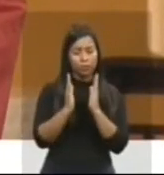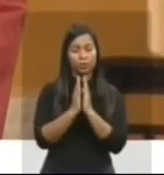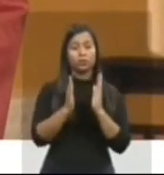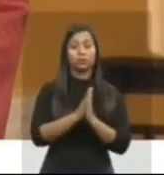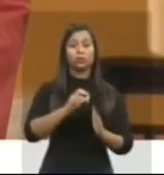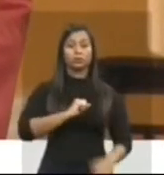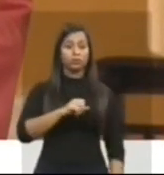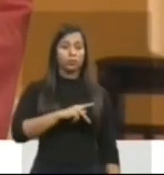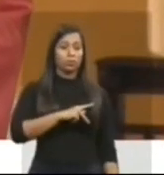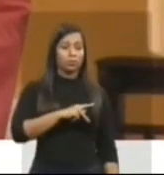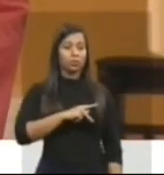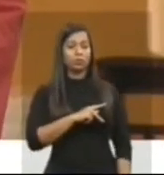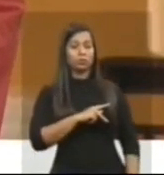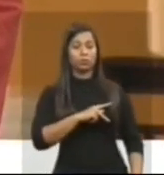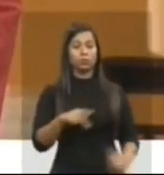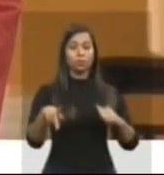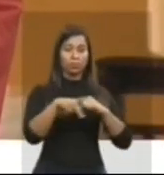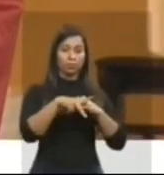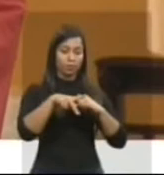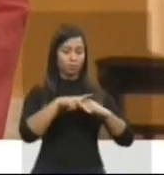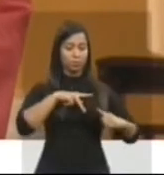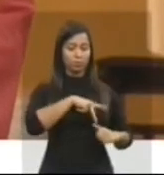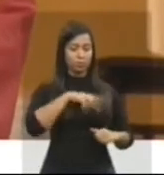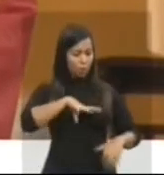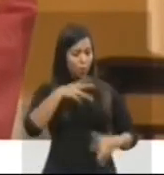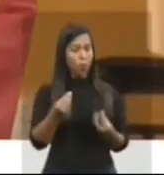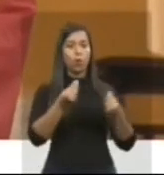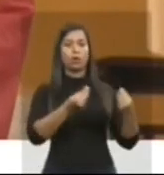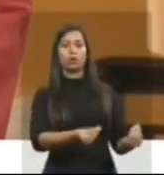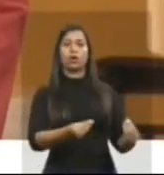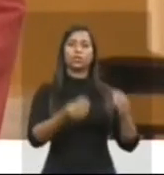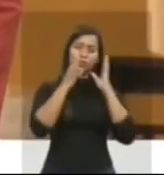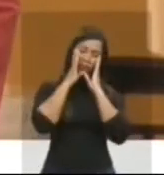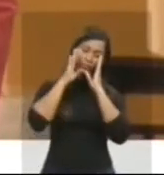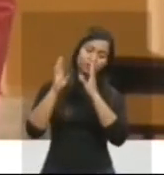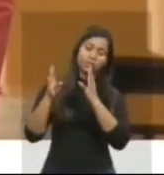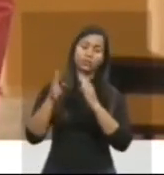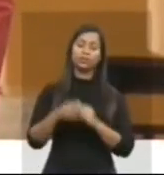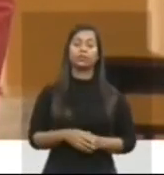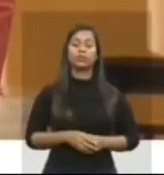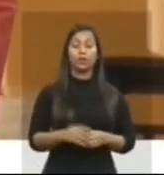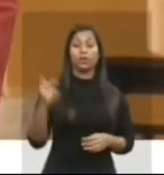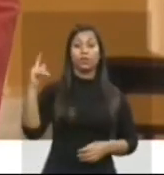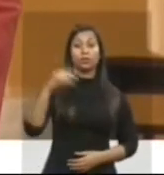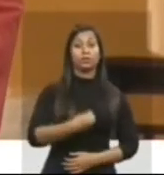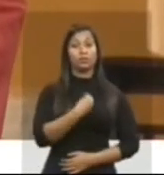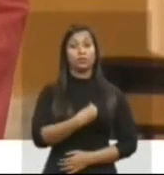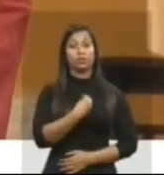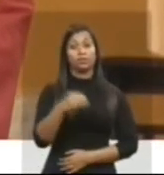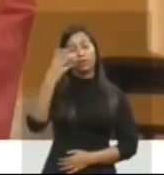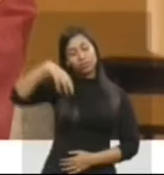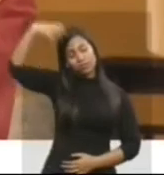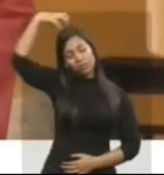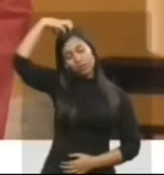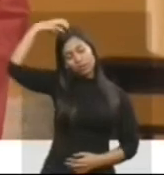dos apóstolos Pedro e Paulo, coragem e fidelidade, vós que viveis e